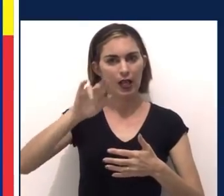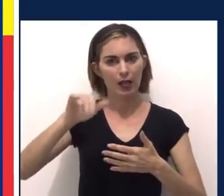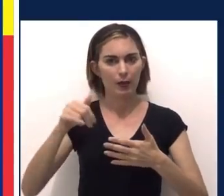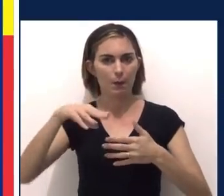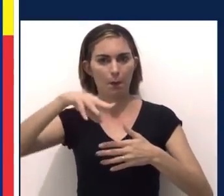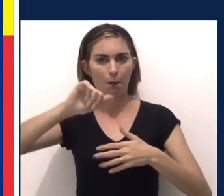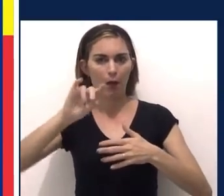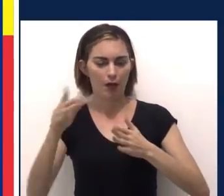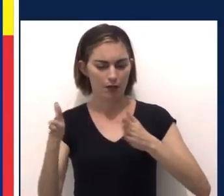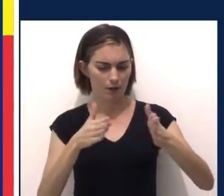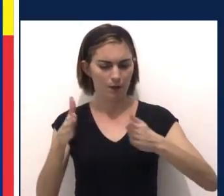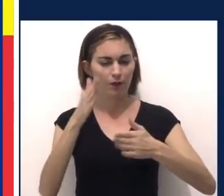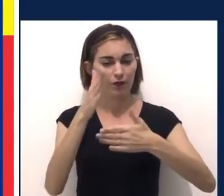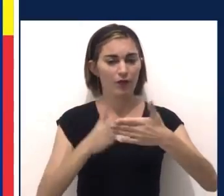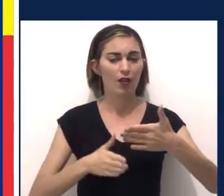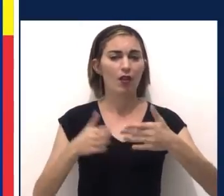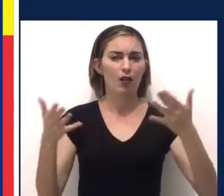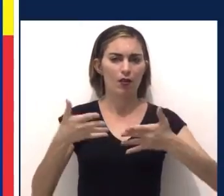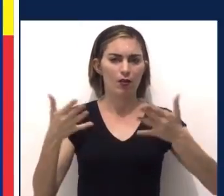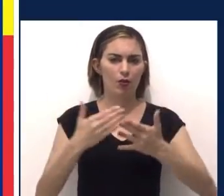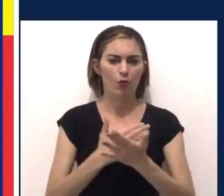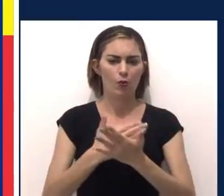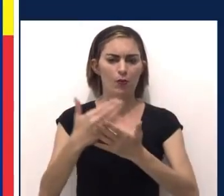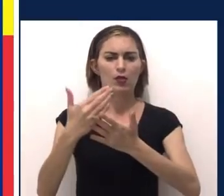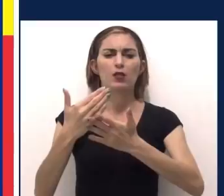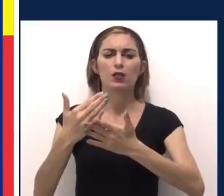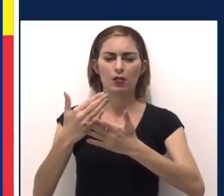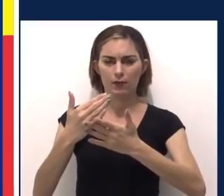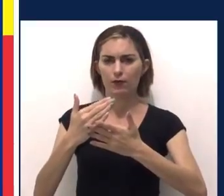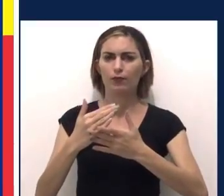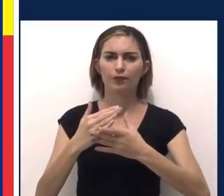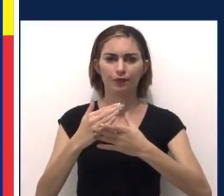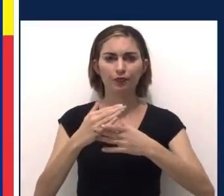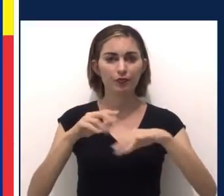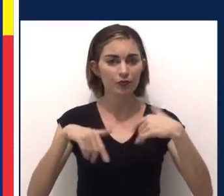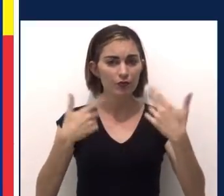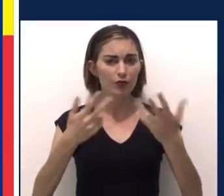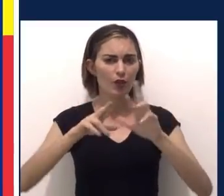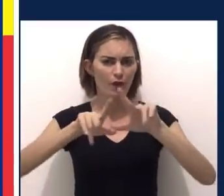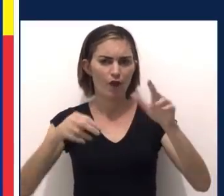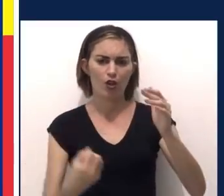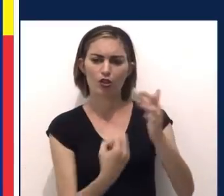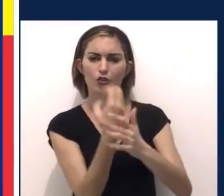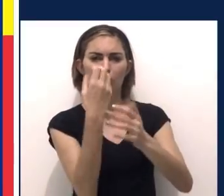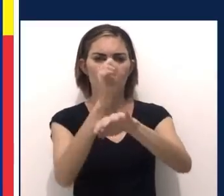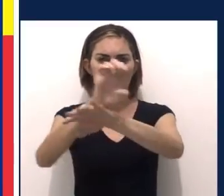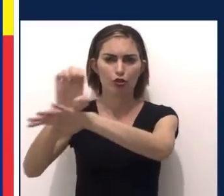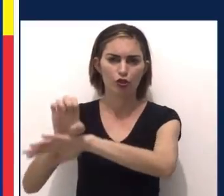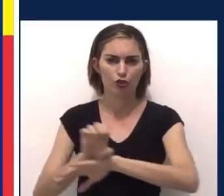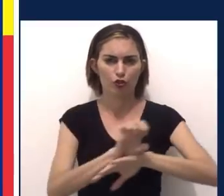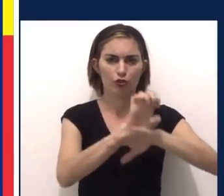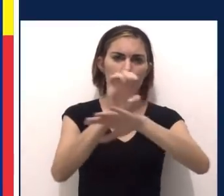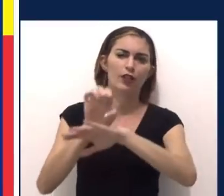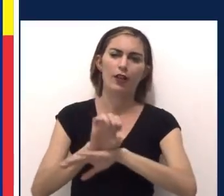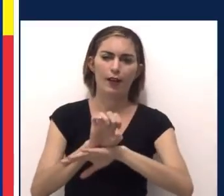na Baixa Idade Média. Então, chegamos ao início da Idade Moderna, com a formação dos estados